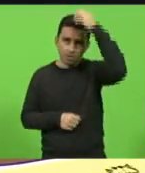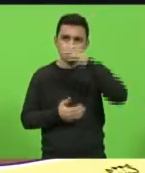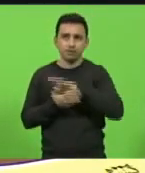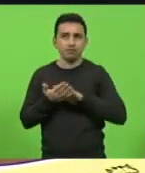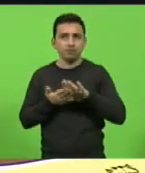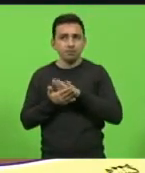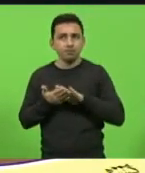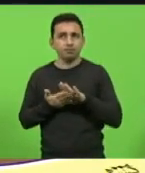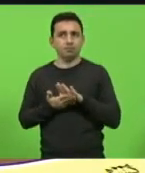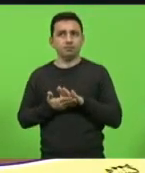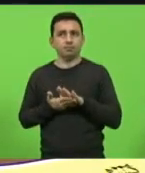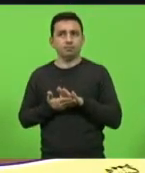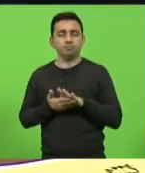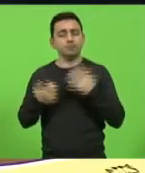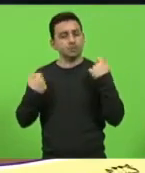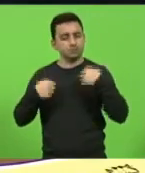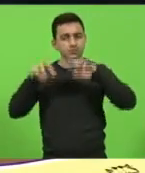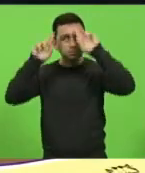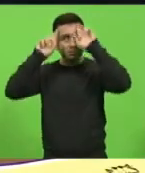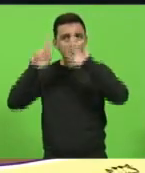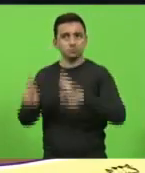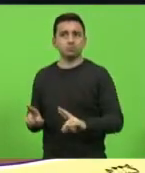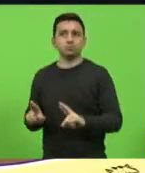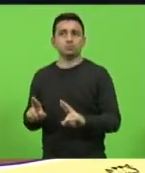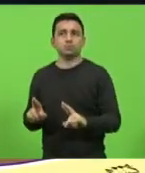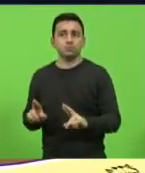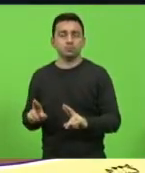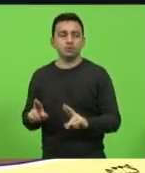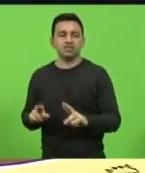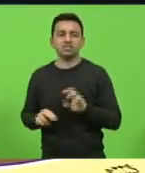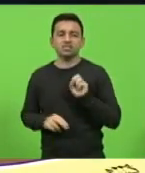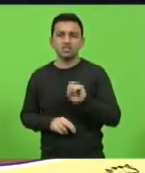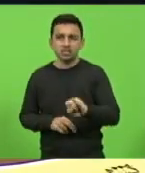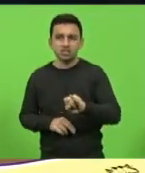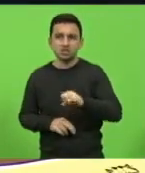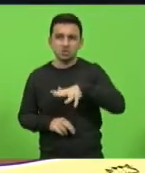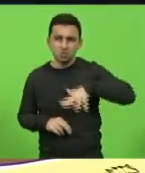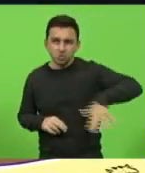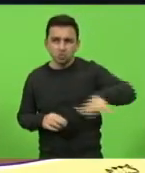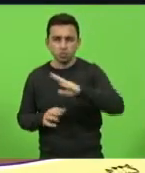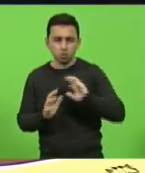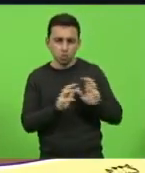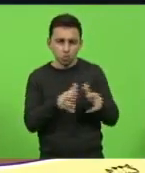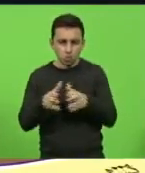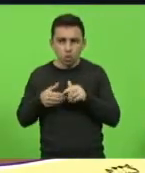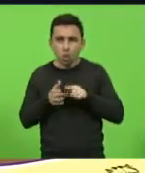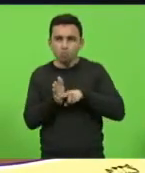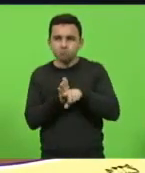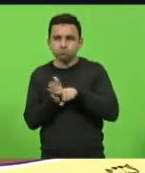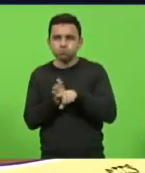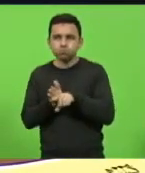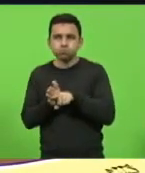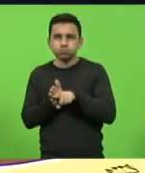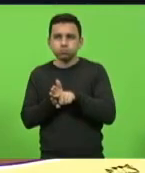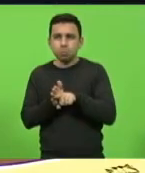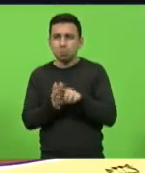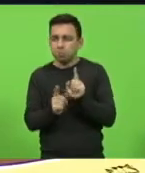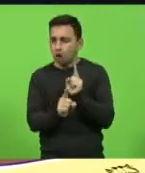devemos respeitar. Se os órgãos de investigação não